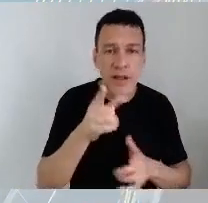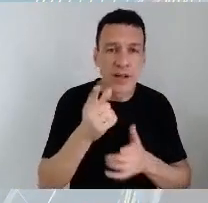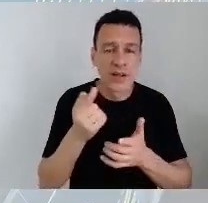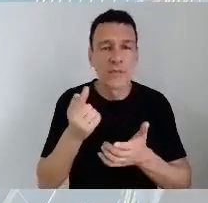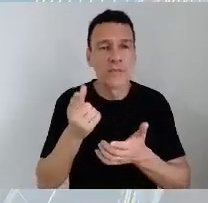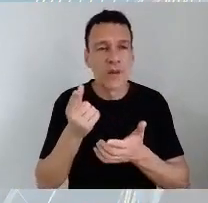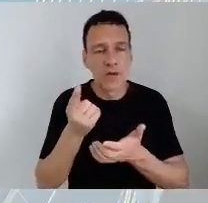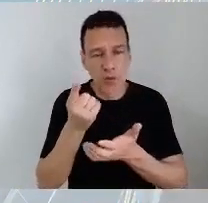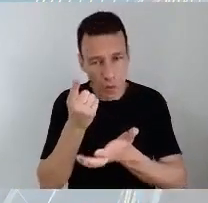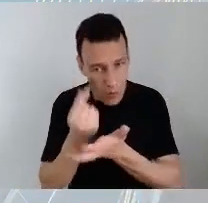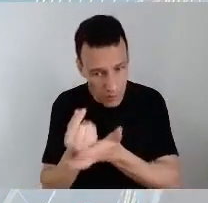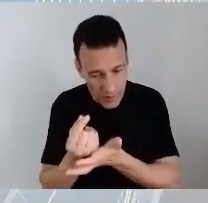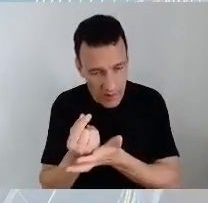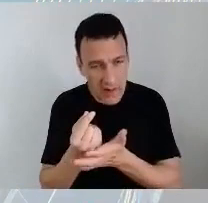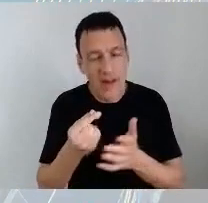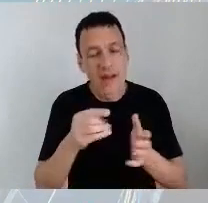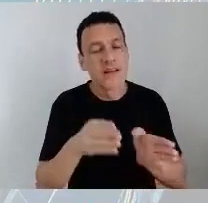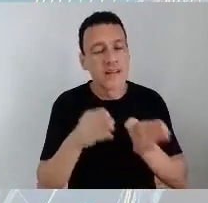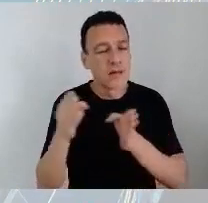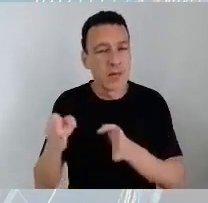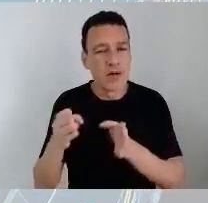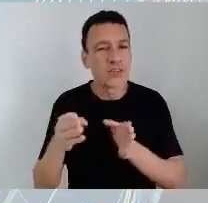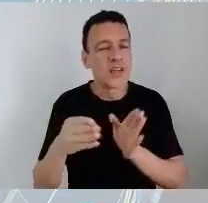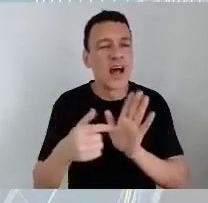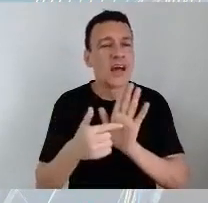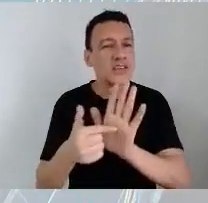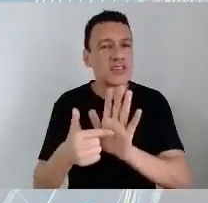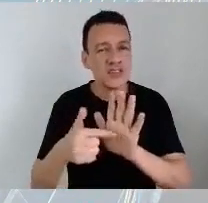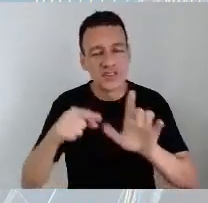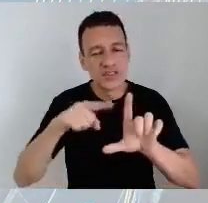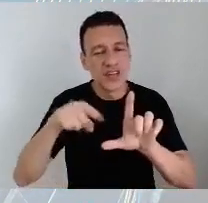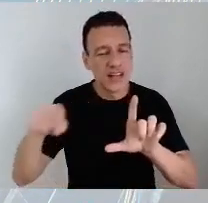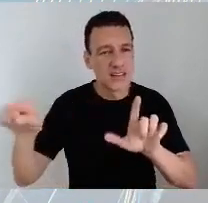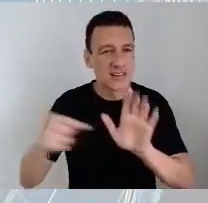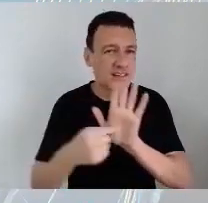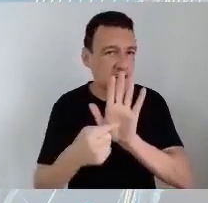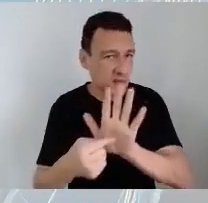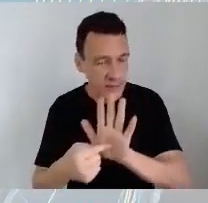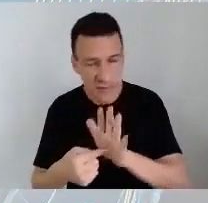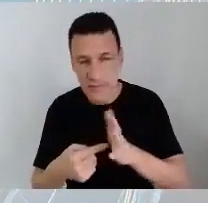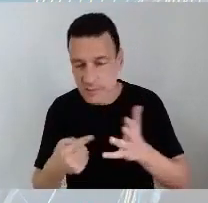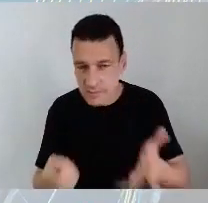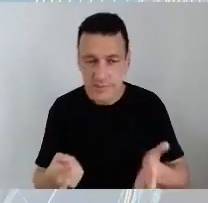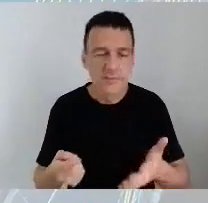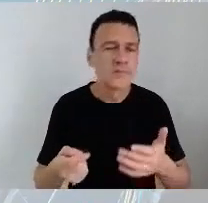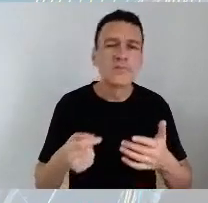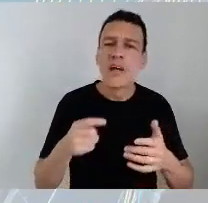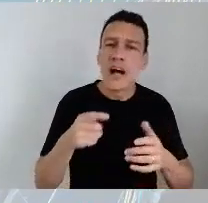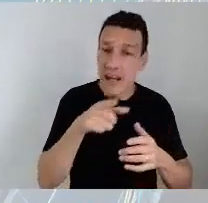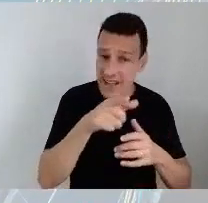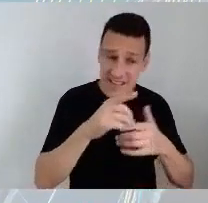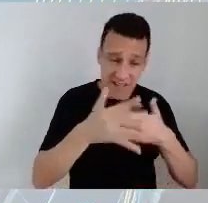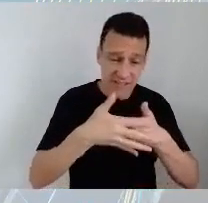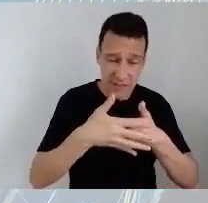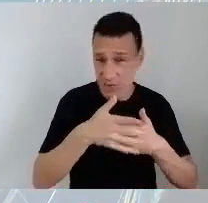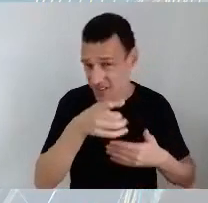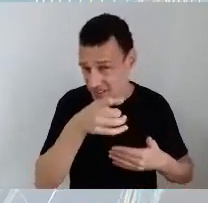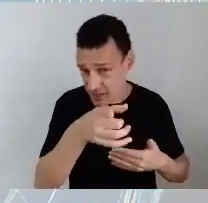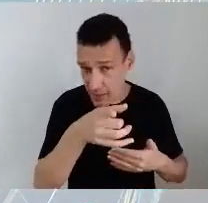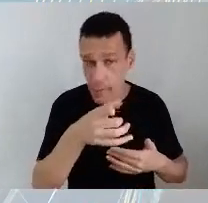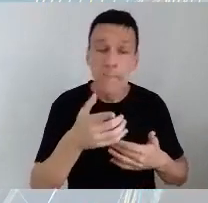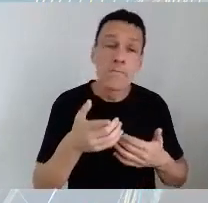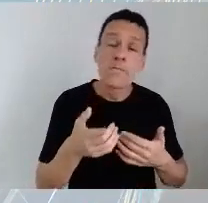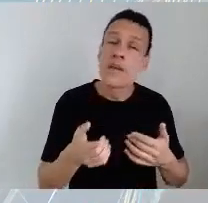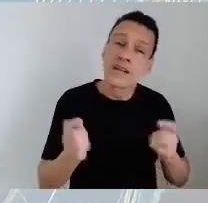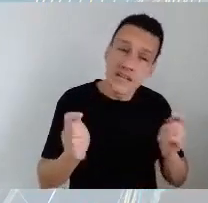para a coluna de indicação, para as métricas de indicação. Então, nesse framework, eu trouxe como utilizar as métricas